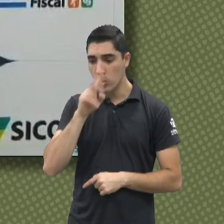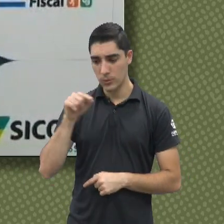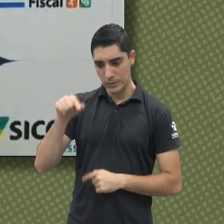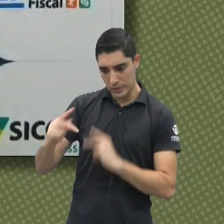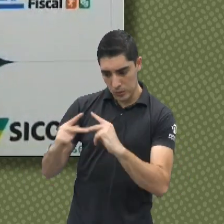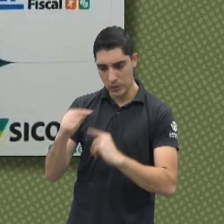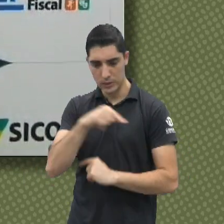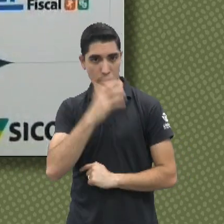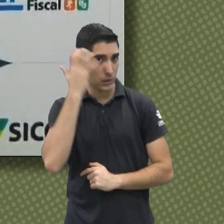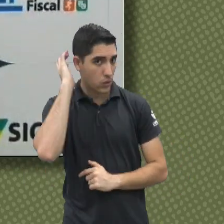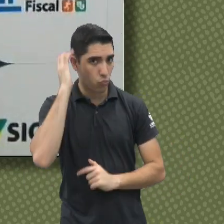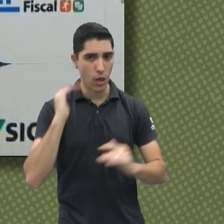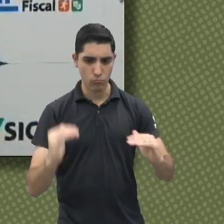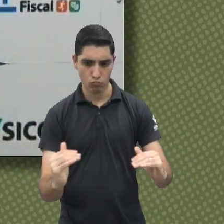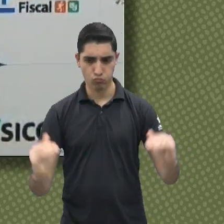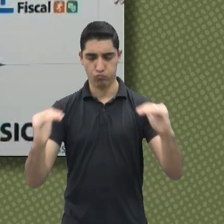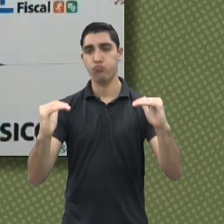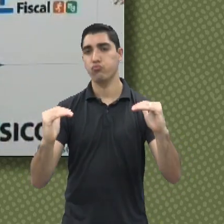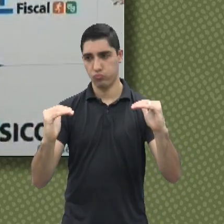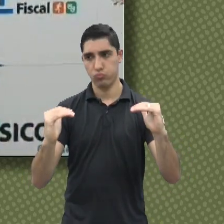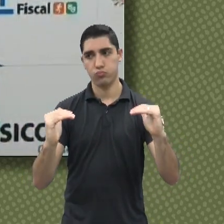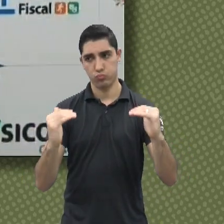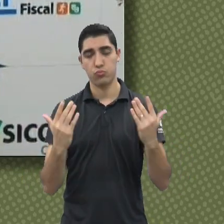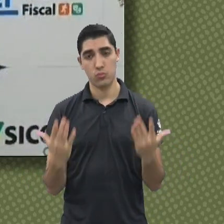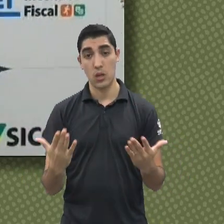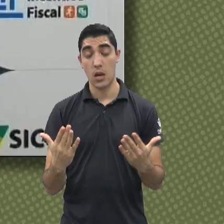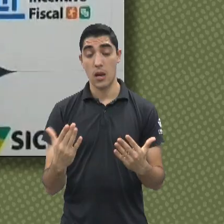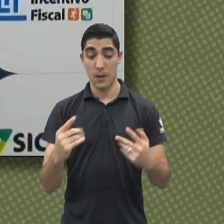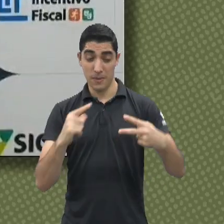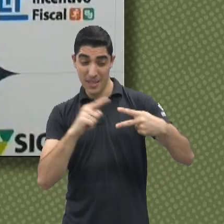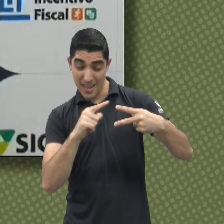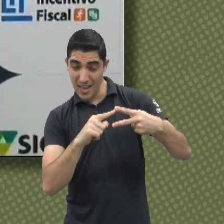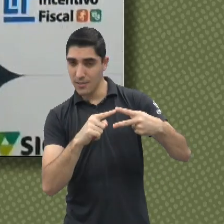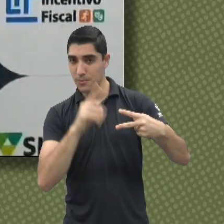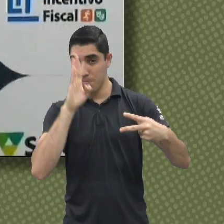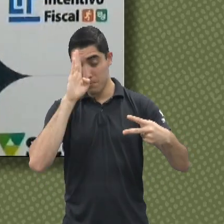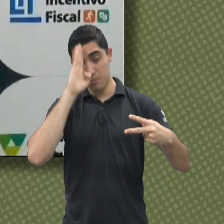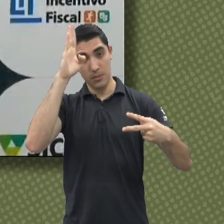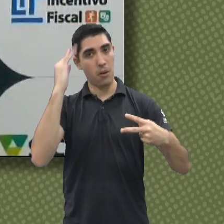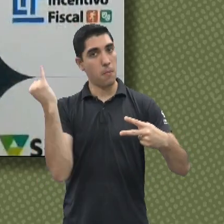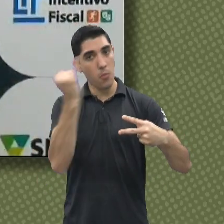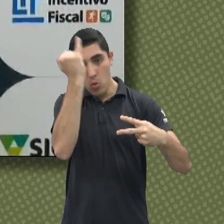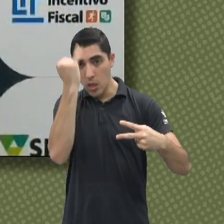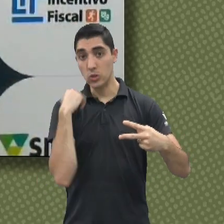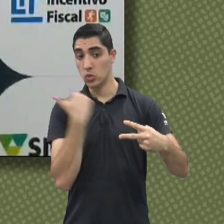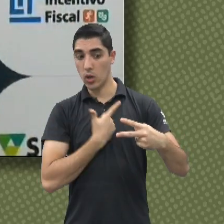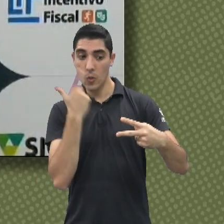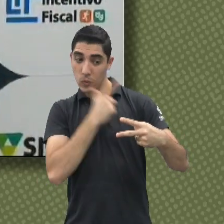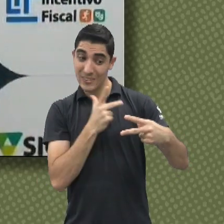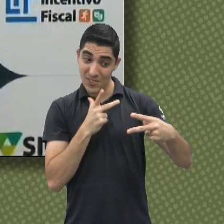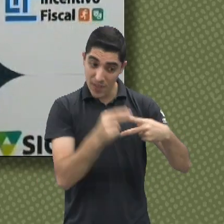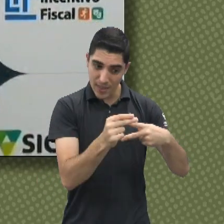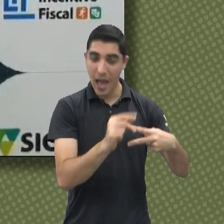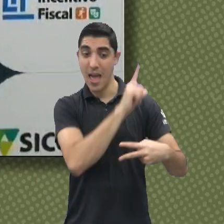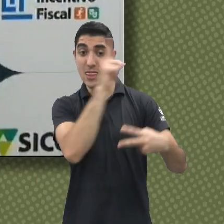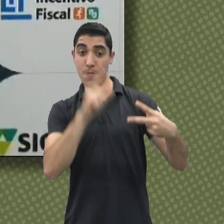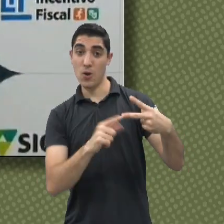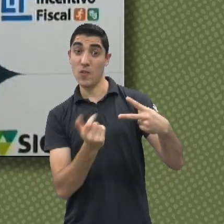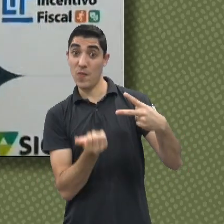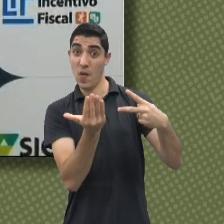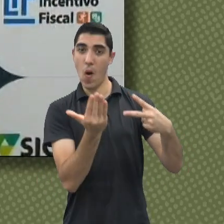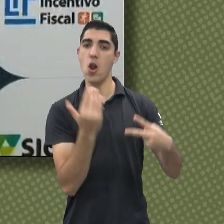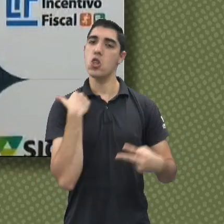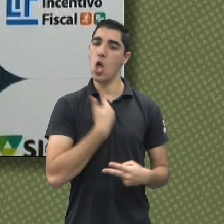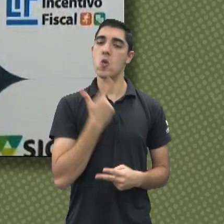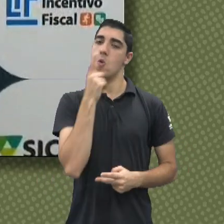campanhas parecidas no Campeonato Paulista. O primeiro jogo vai ser fator determinante para a gente reverter essa vantagem. Acredito que as 2 equipes vão tentar